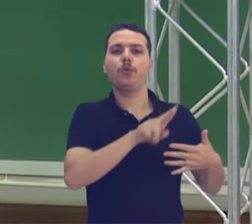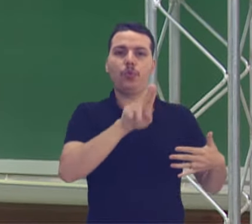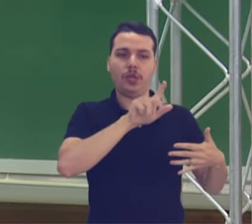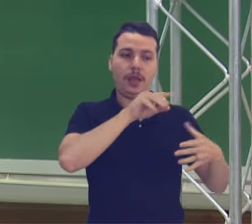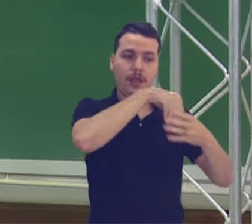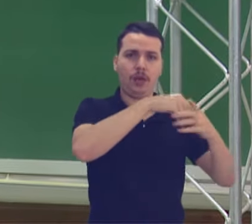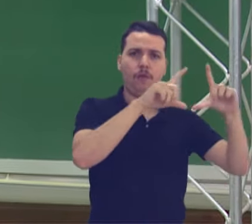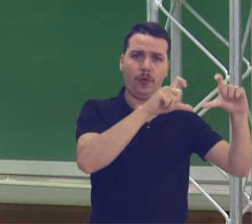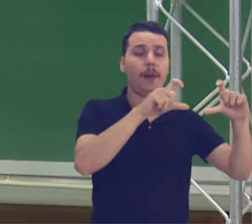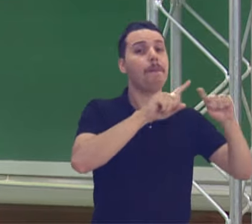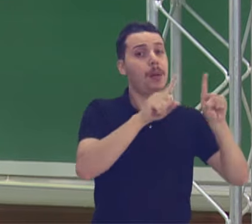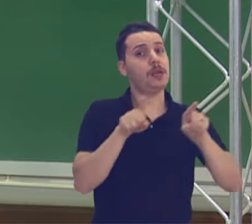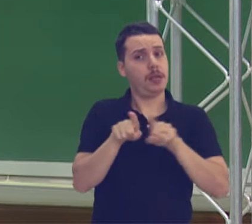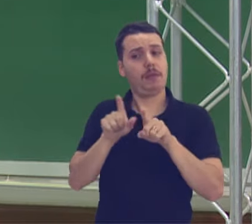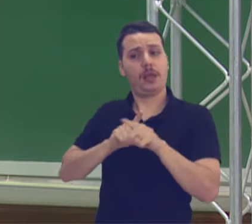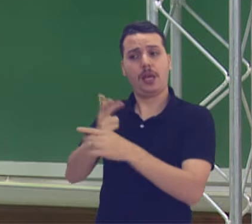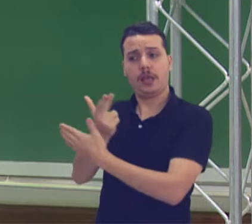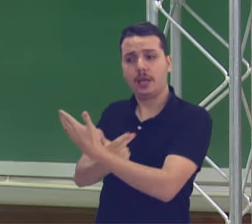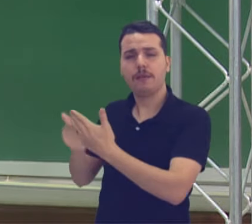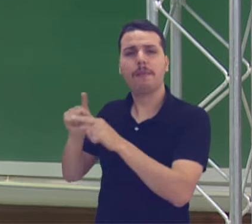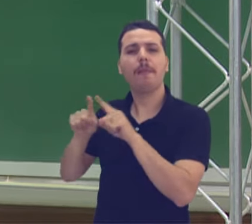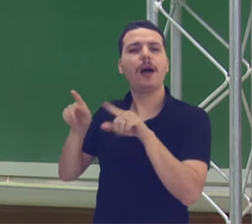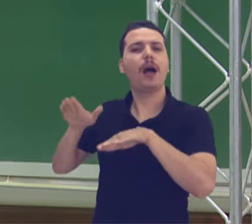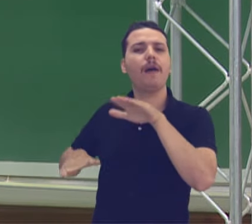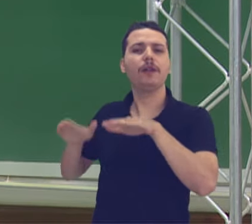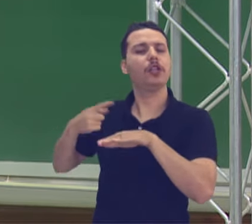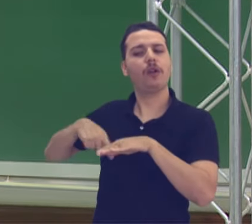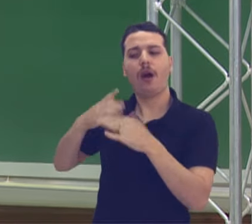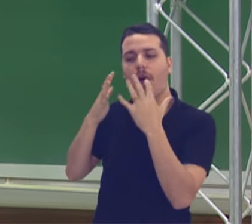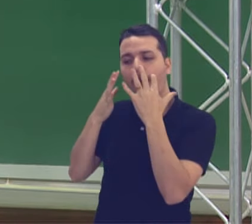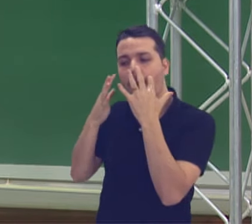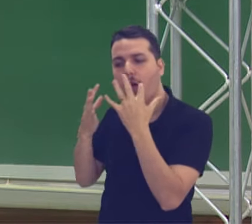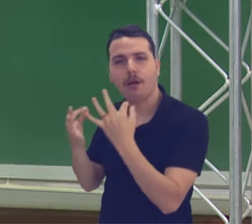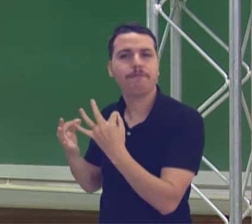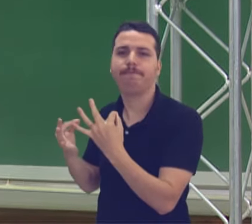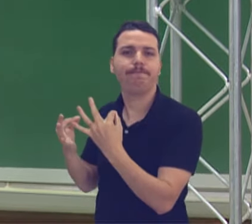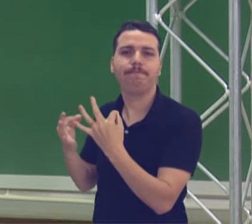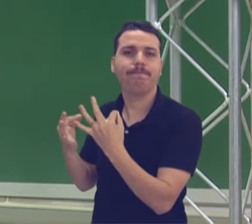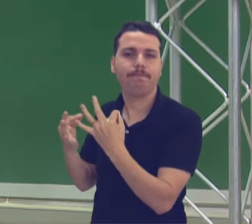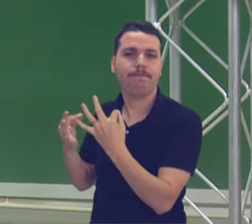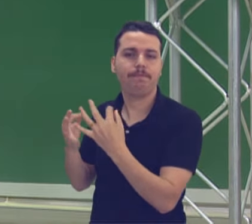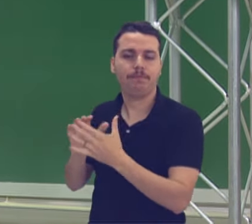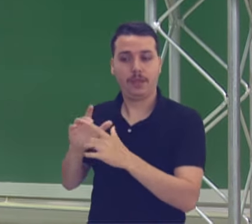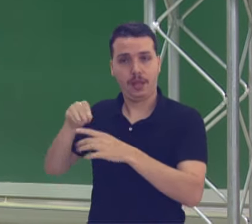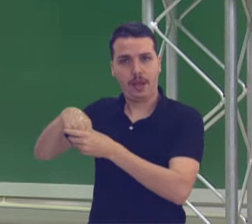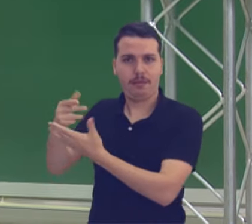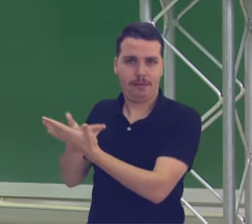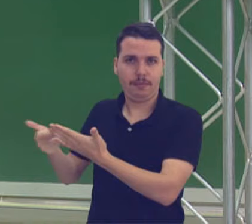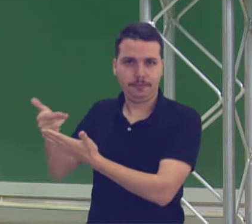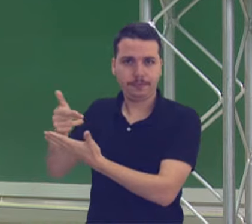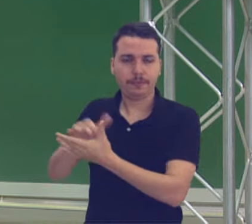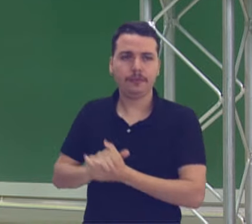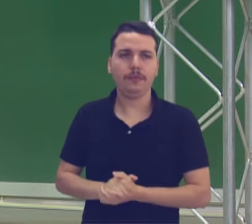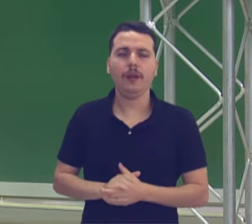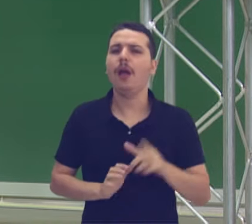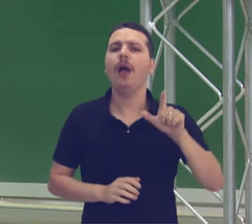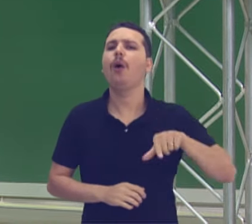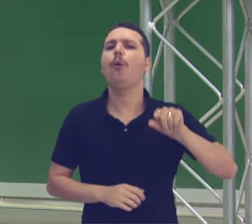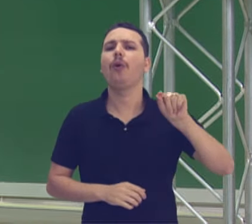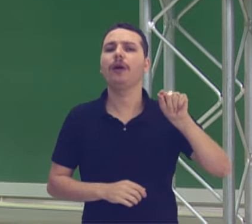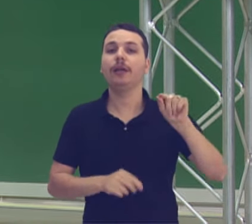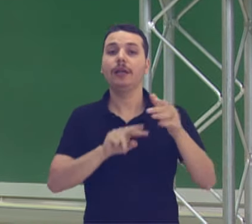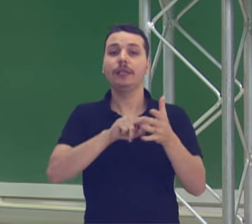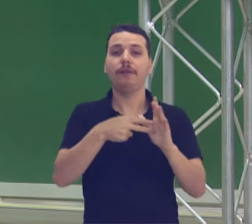também temos no desenho só que a gente muitas vezes acaba não prestando muita atenção nisso certo é justamente